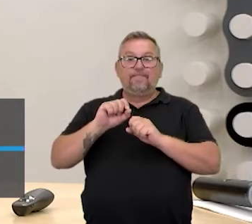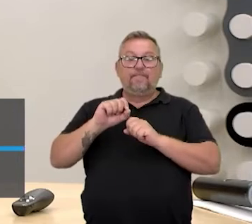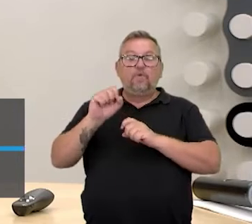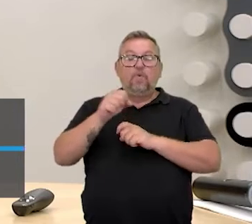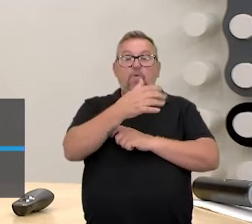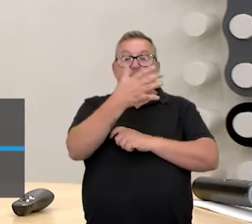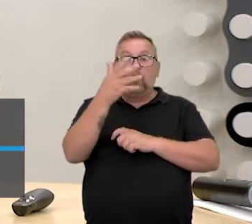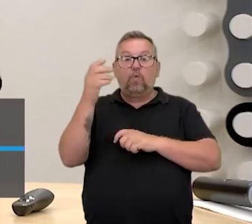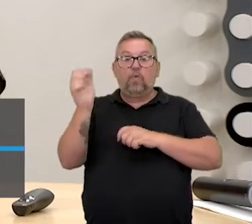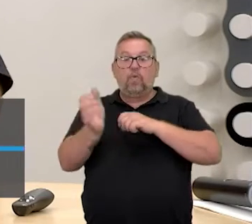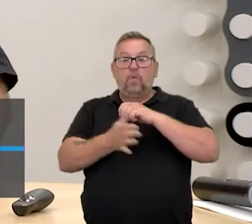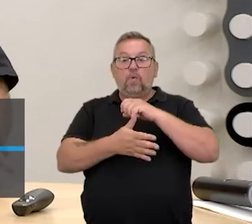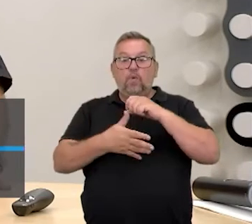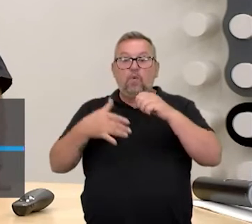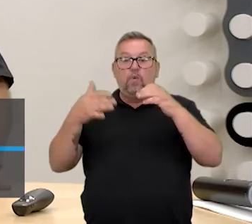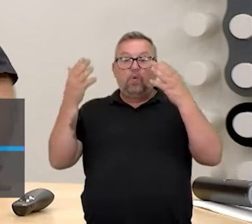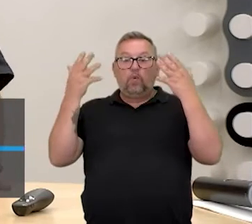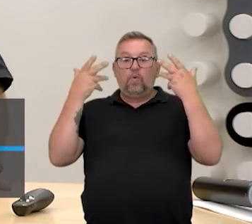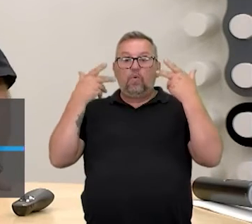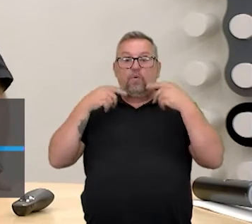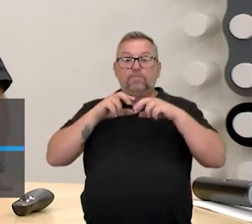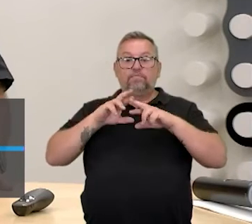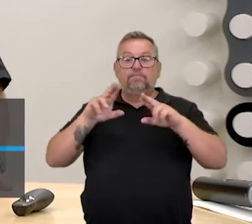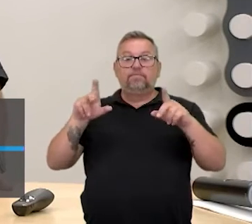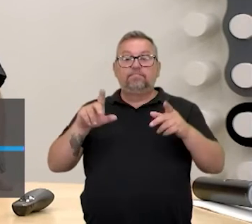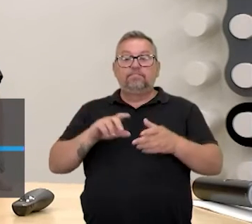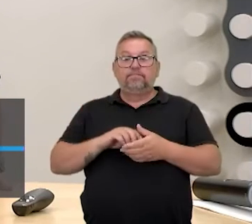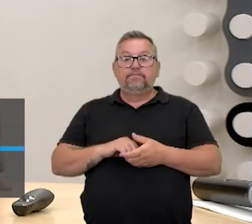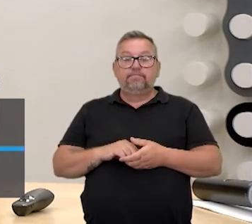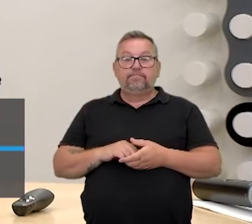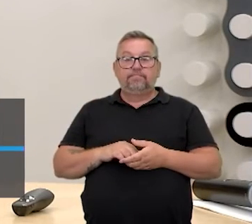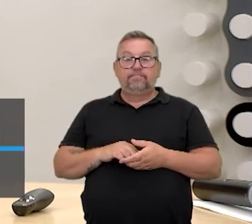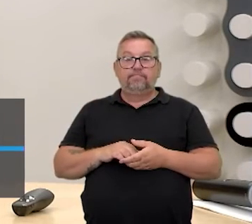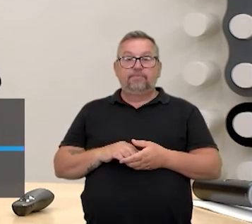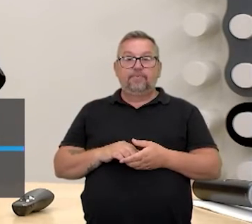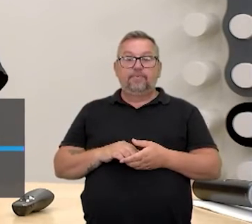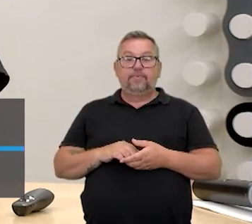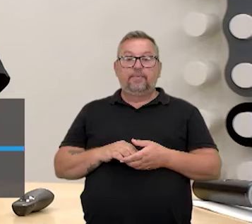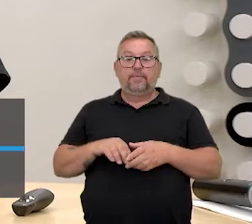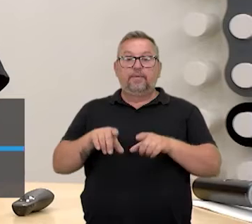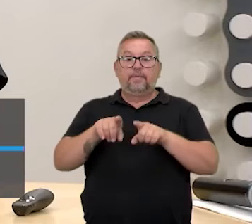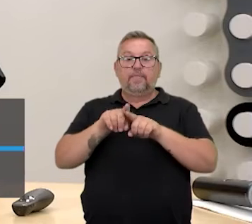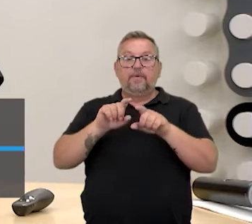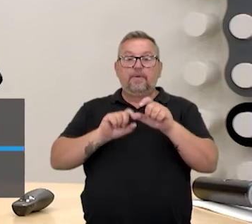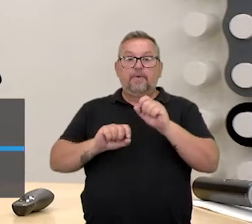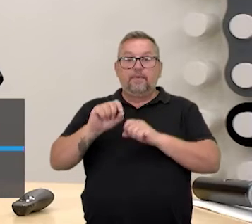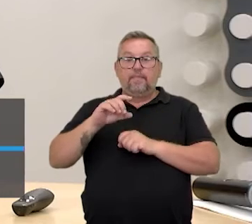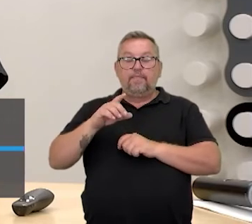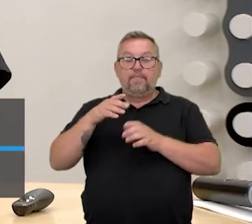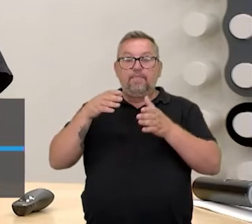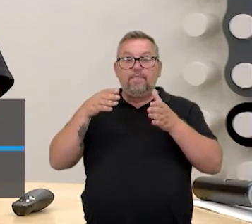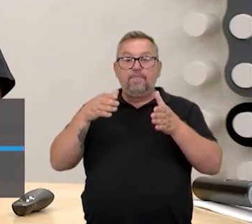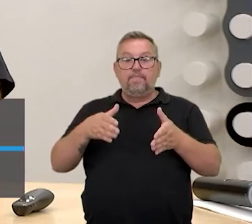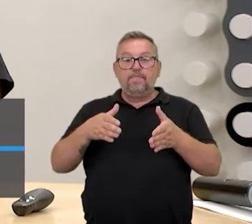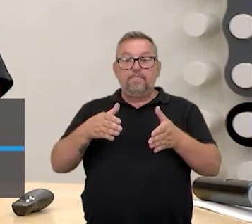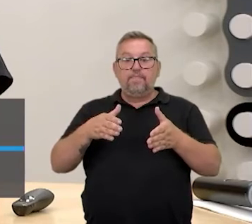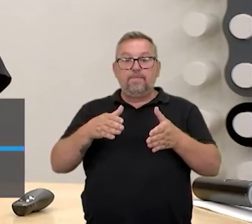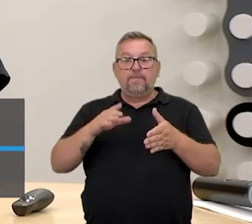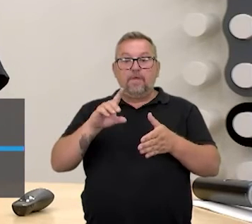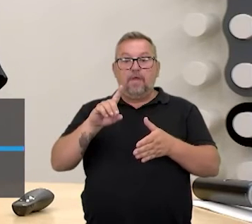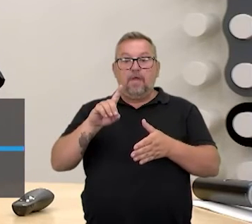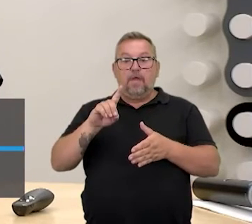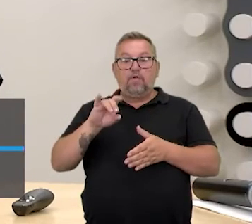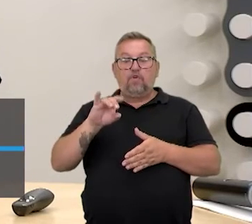ecossistema e aí é o efeito dominó que a gente já conhece. E também tem lá a questão aí da concentração de dióxido